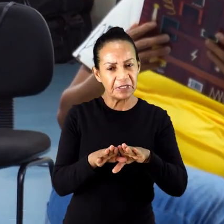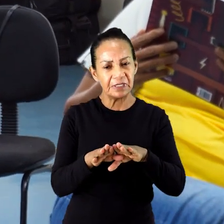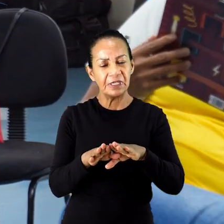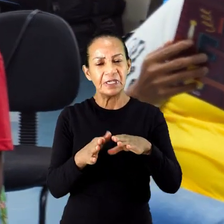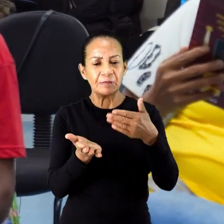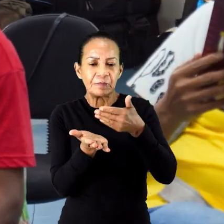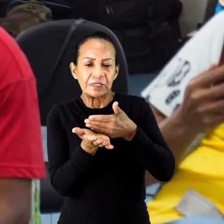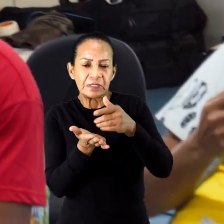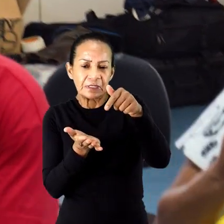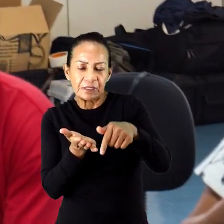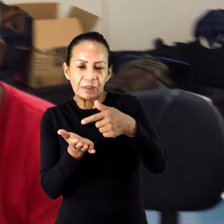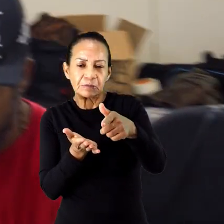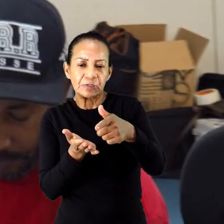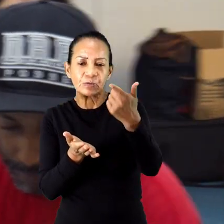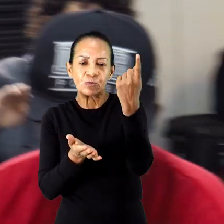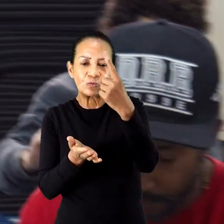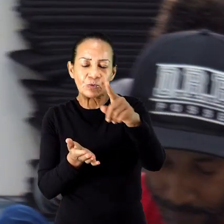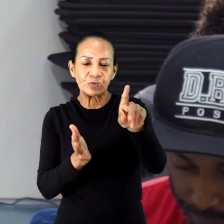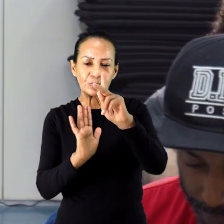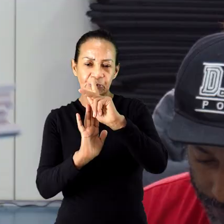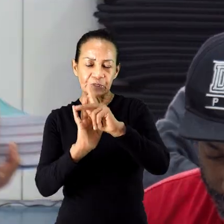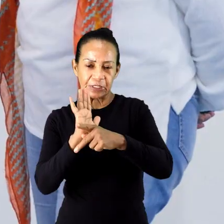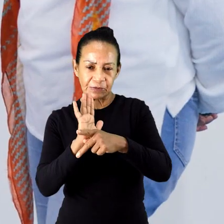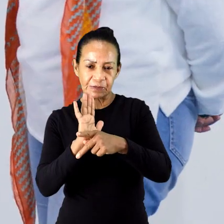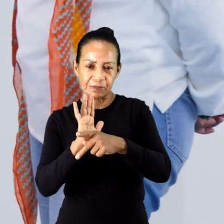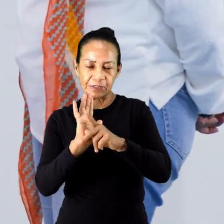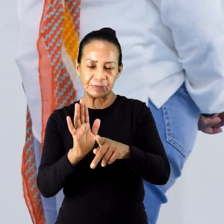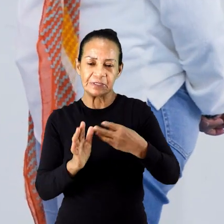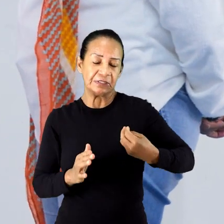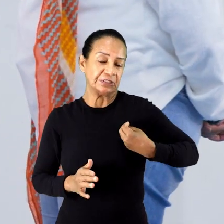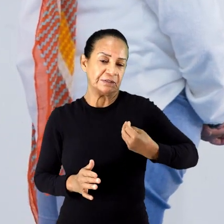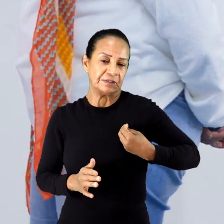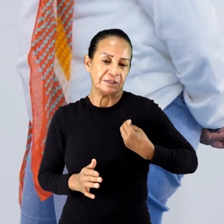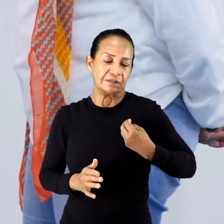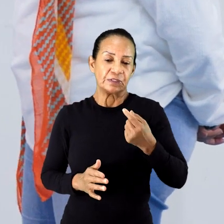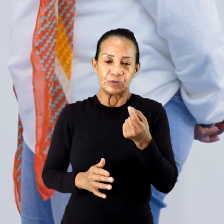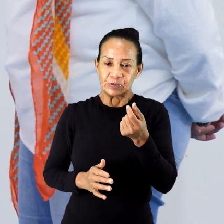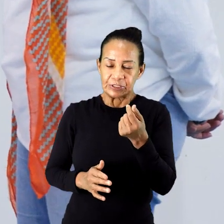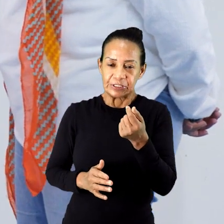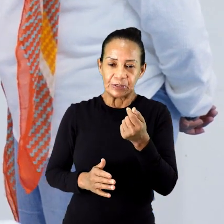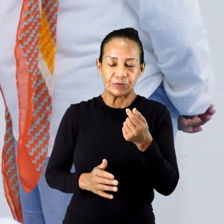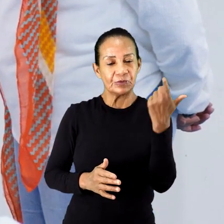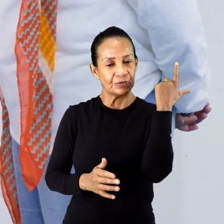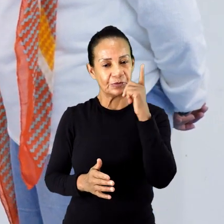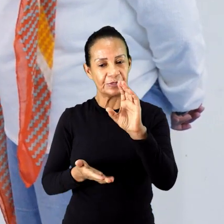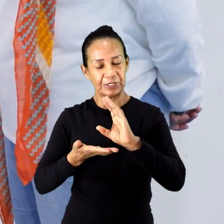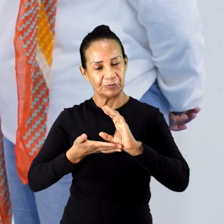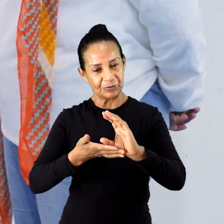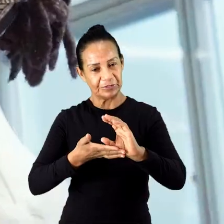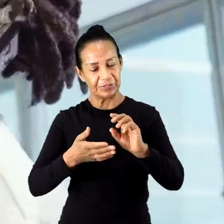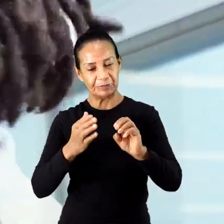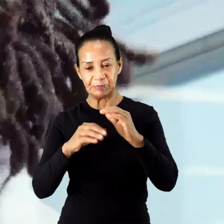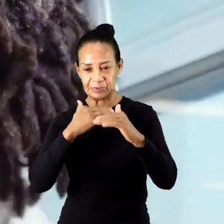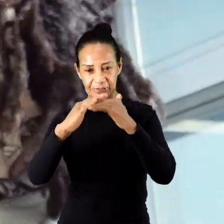daqui a gente faça 1000 outros projetos. E que também a gente sobreviva e viva do dinheiro que a gente gerar